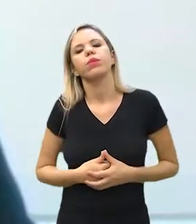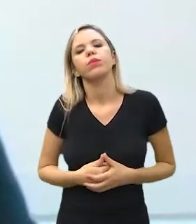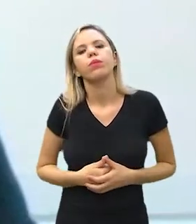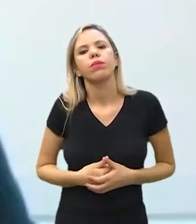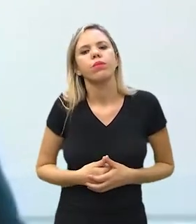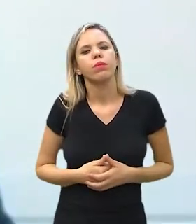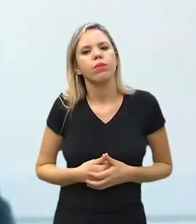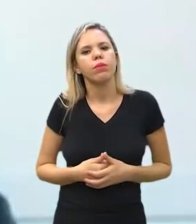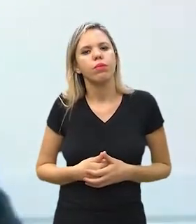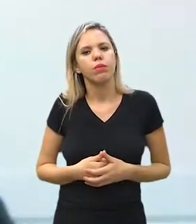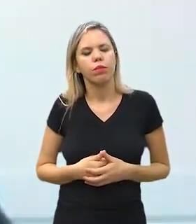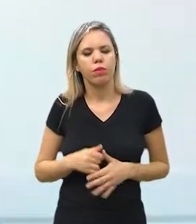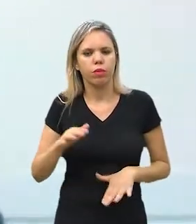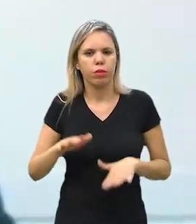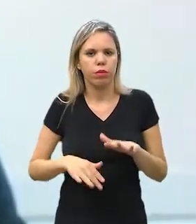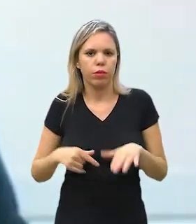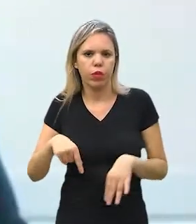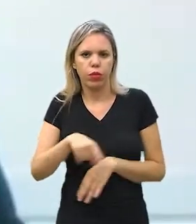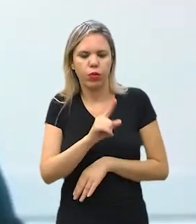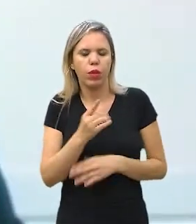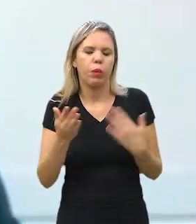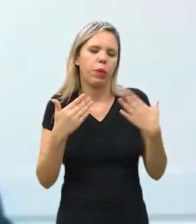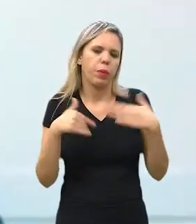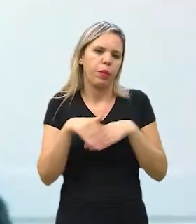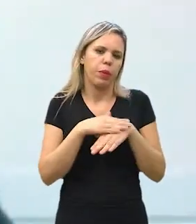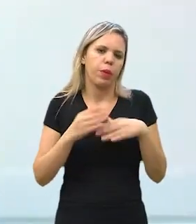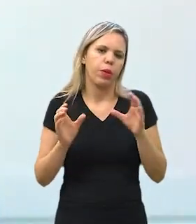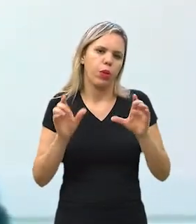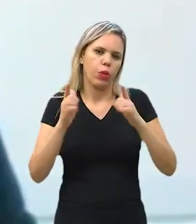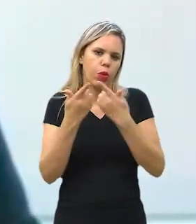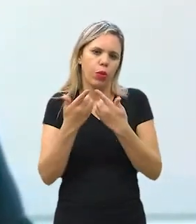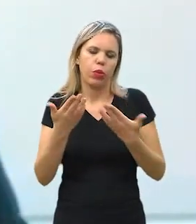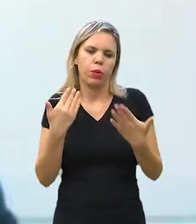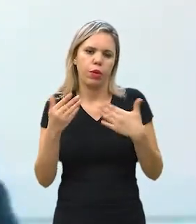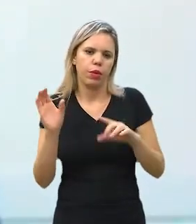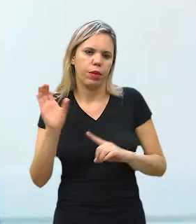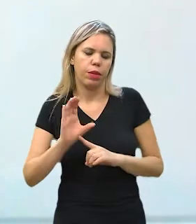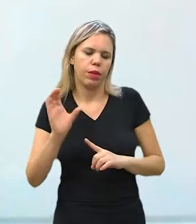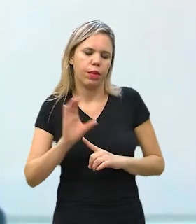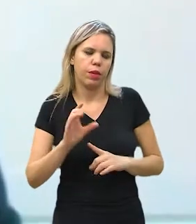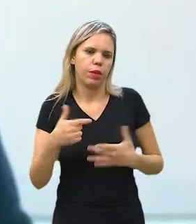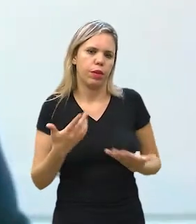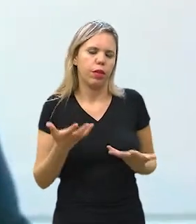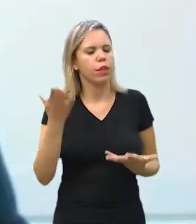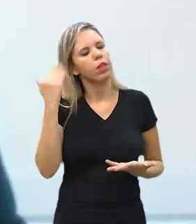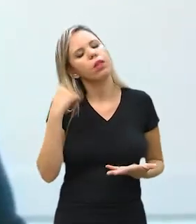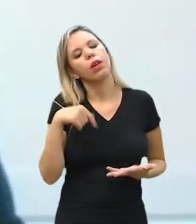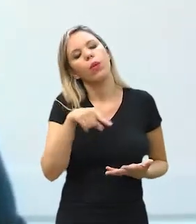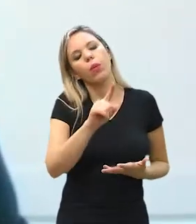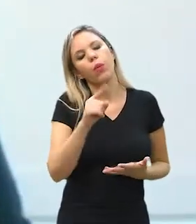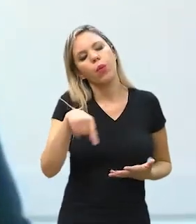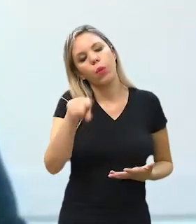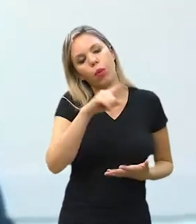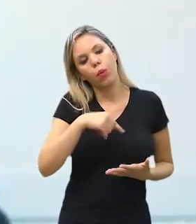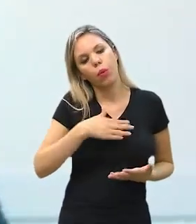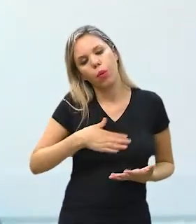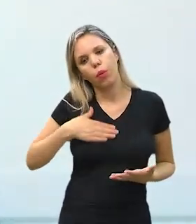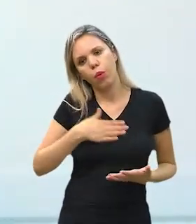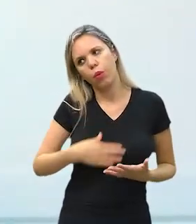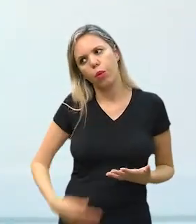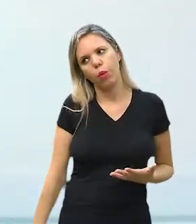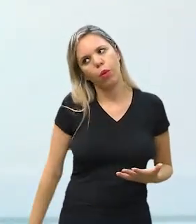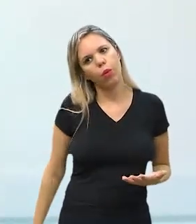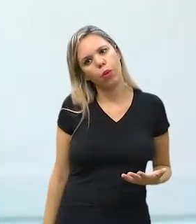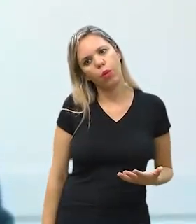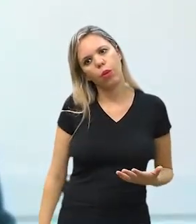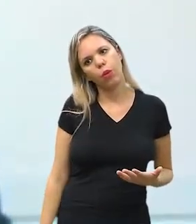muito ativo. E uma dessas vezes que eu fui bater um papo com um grupo de clientes, eu quis saber o que